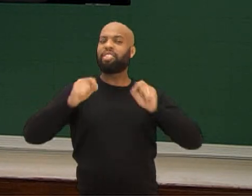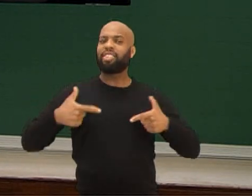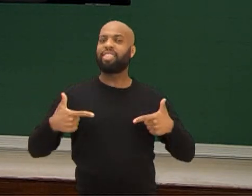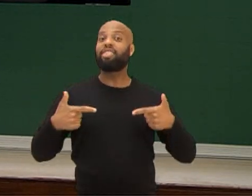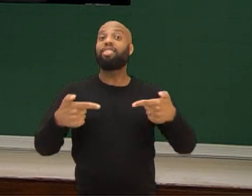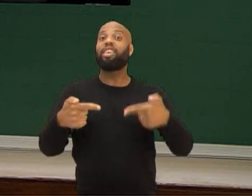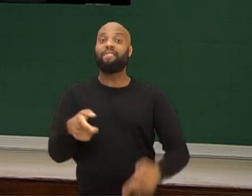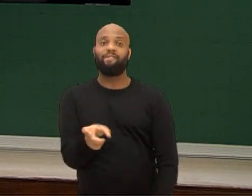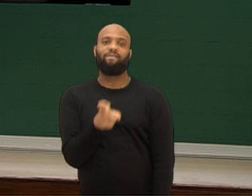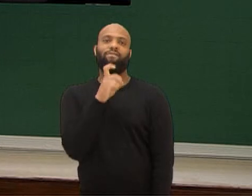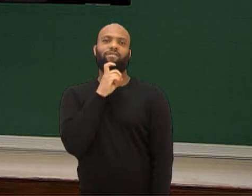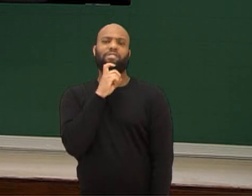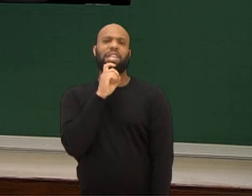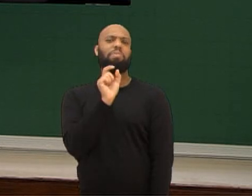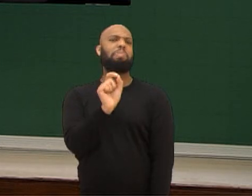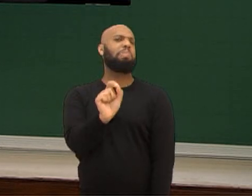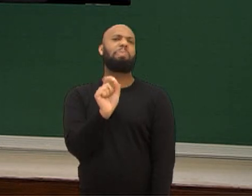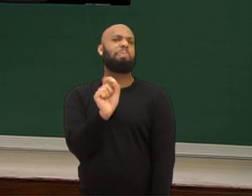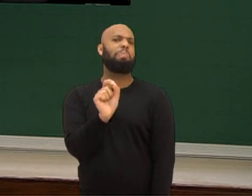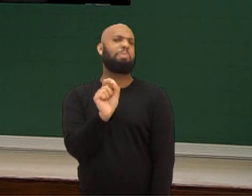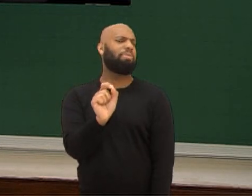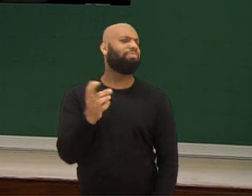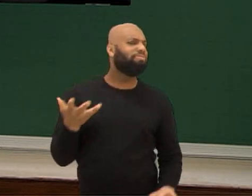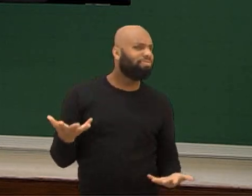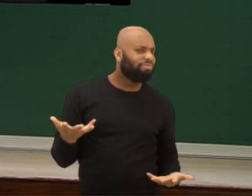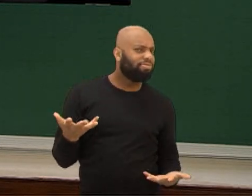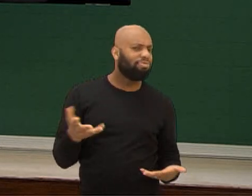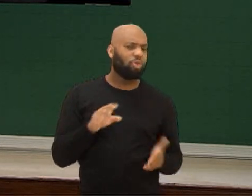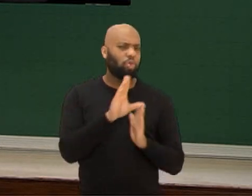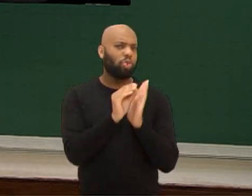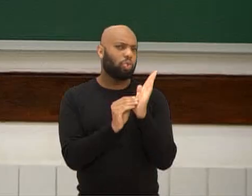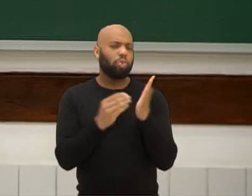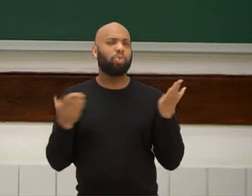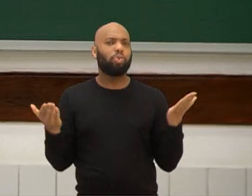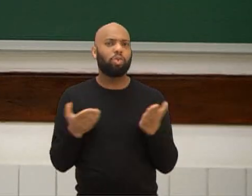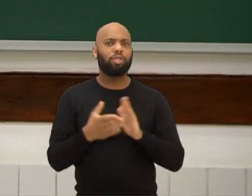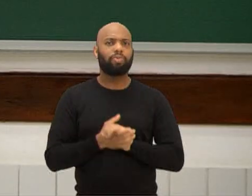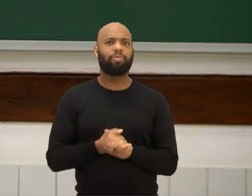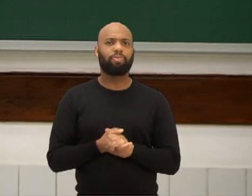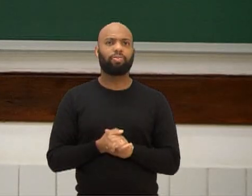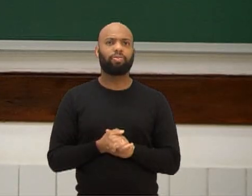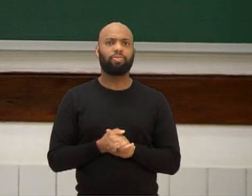Guerra Fria. Do que se trata o conteúdo que nós vamos ver?